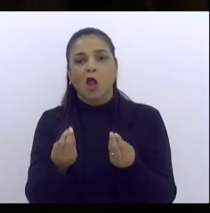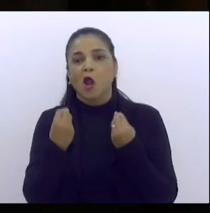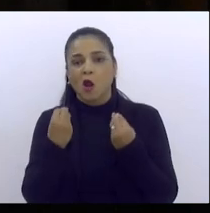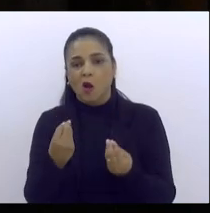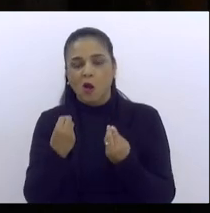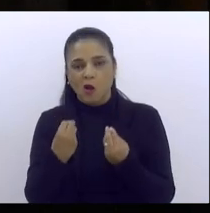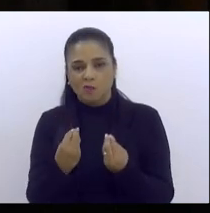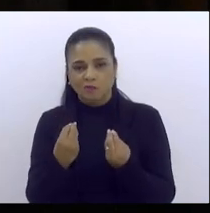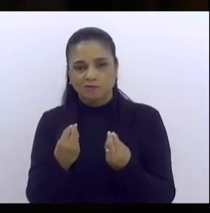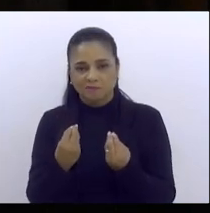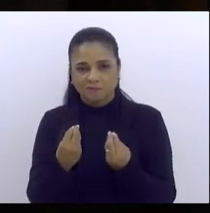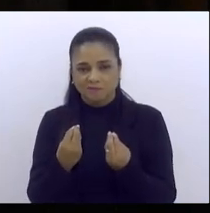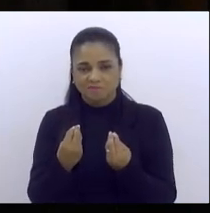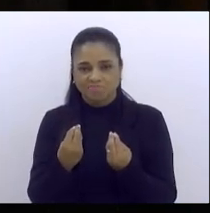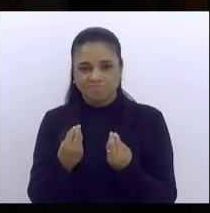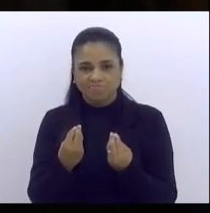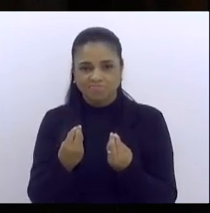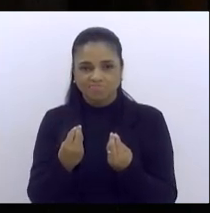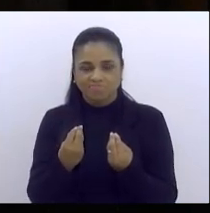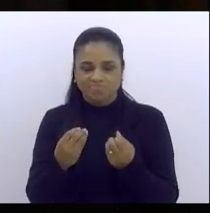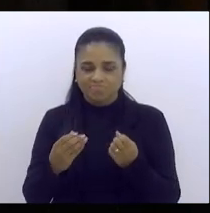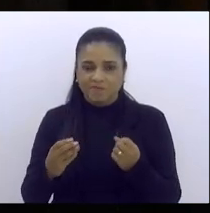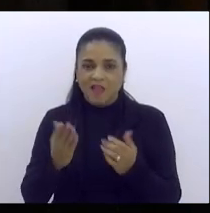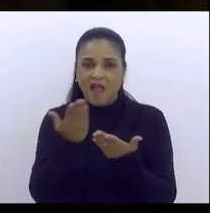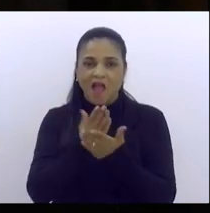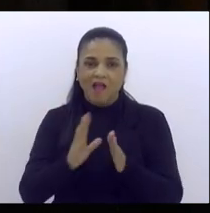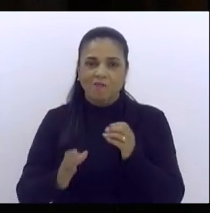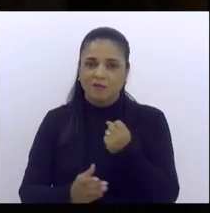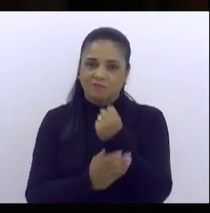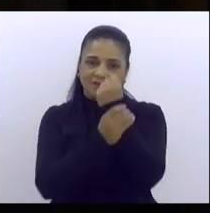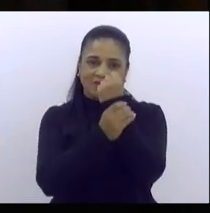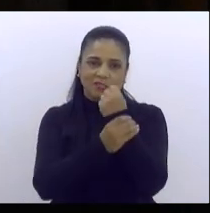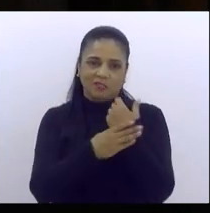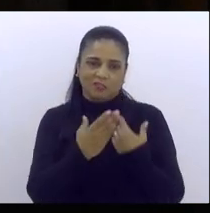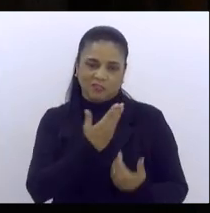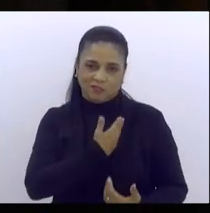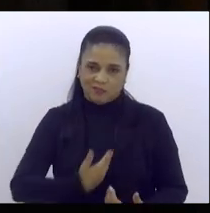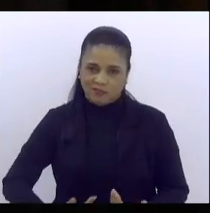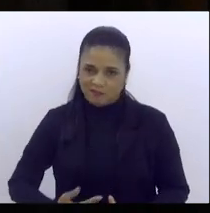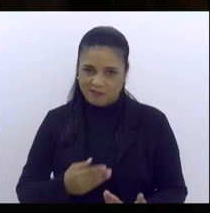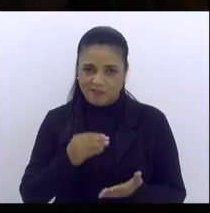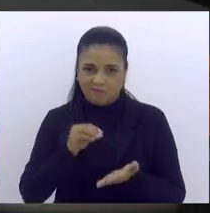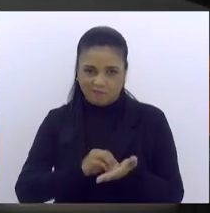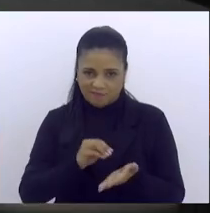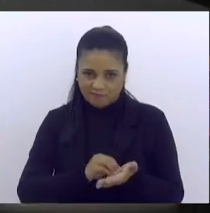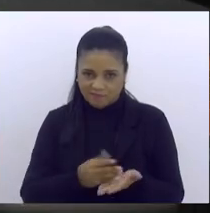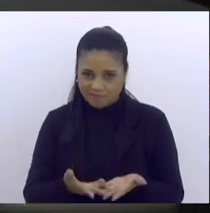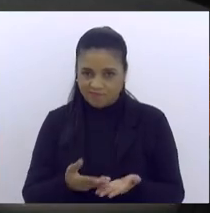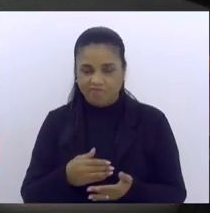combater a insegurança pública que a gente vive. Muito obrigado, senhora presidente.